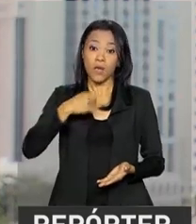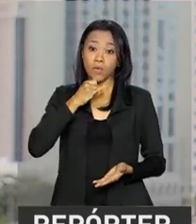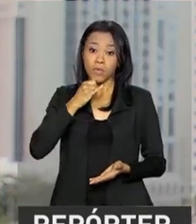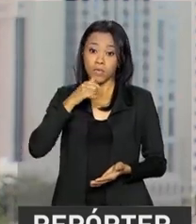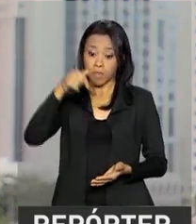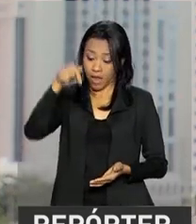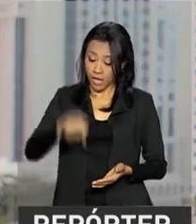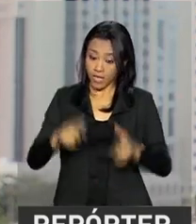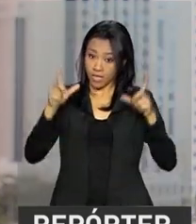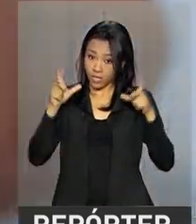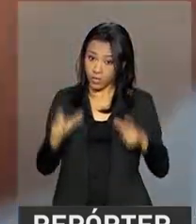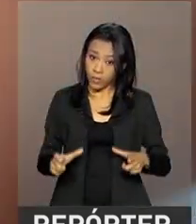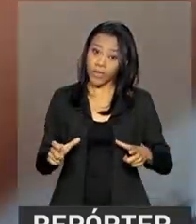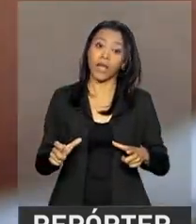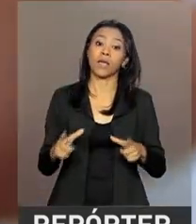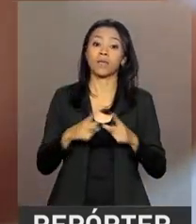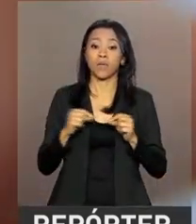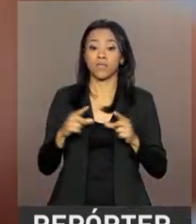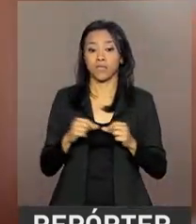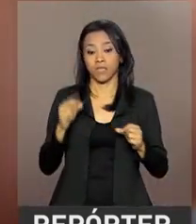deste local que eu estou aqui em Brasília.